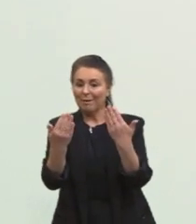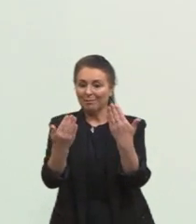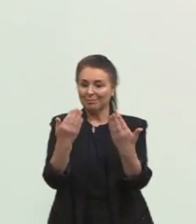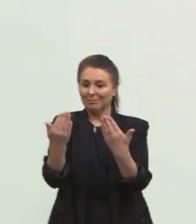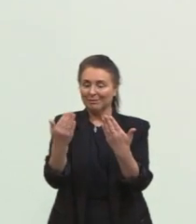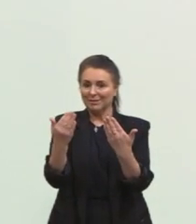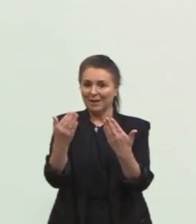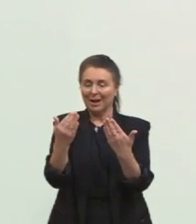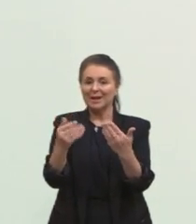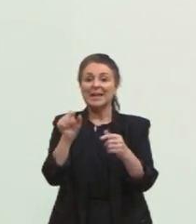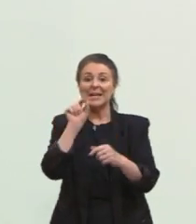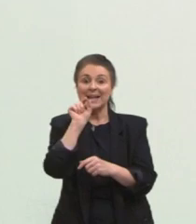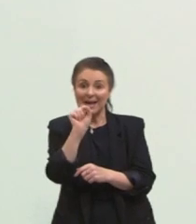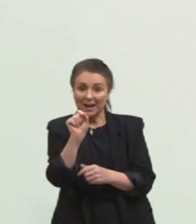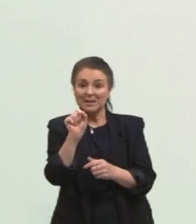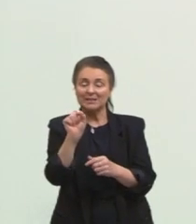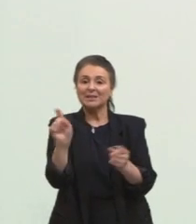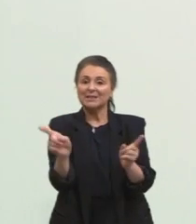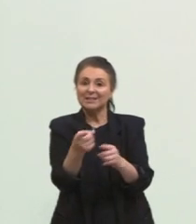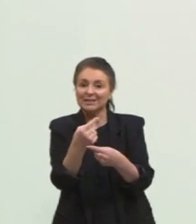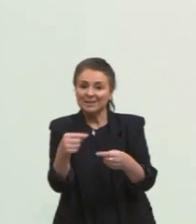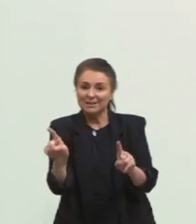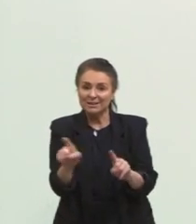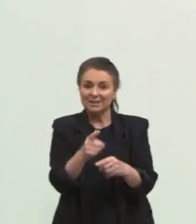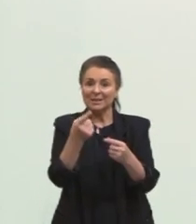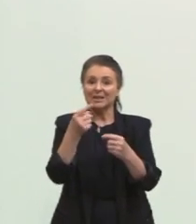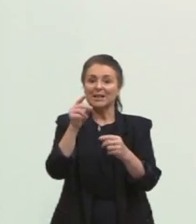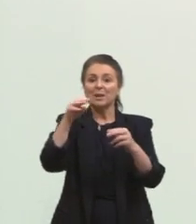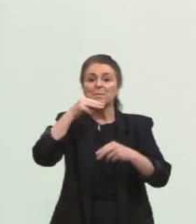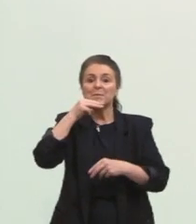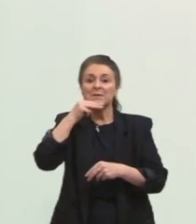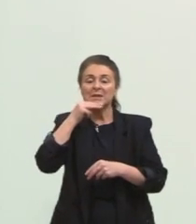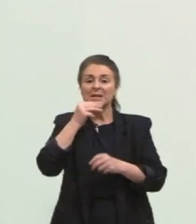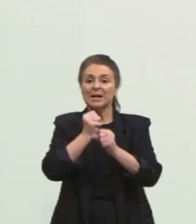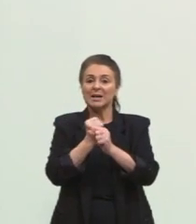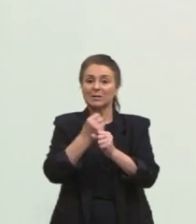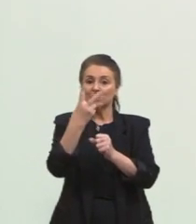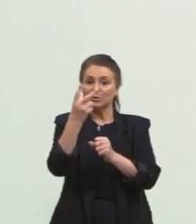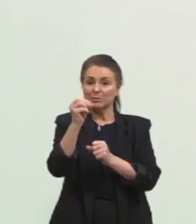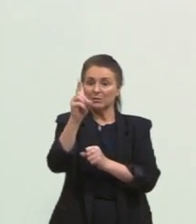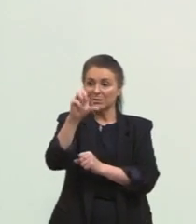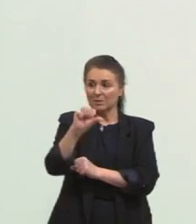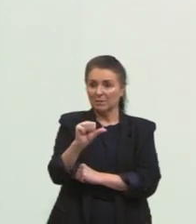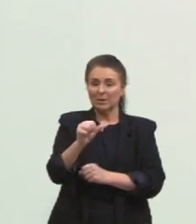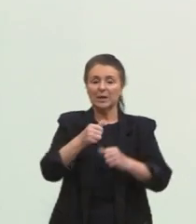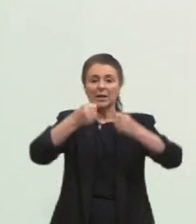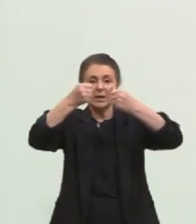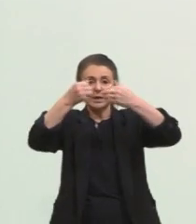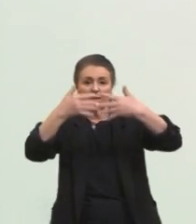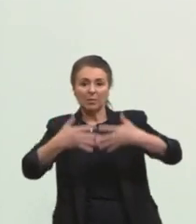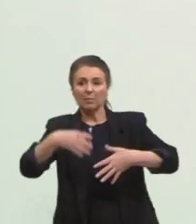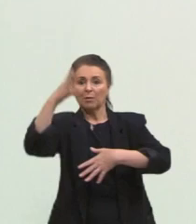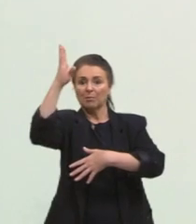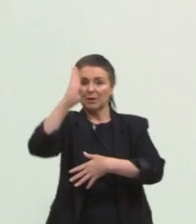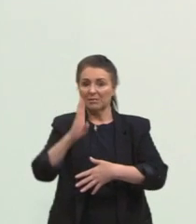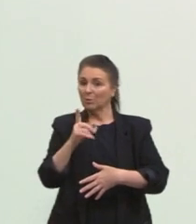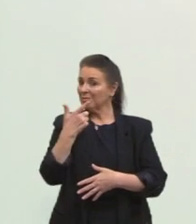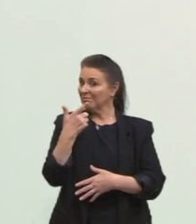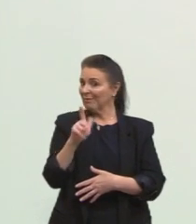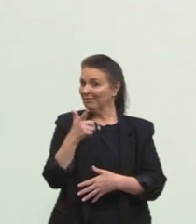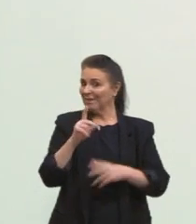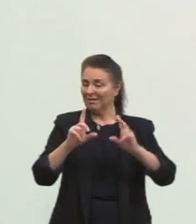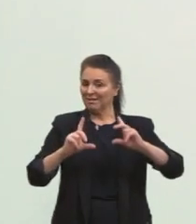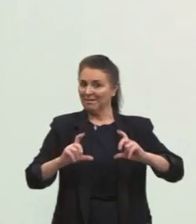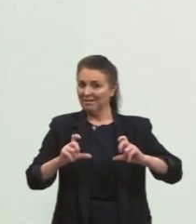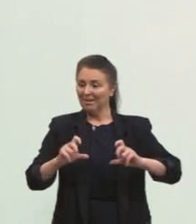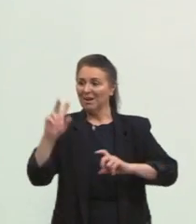assim enredo da Mangueira de 2019 né falar um pouquinho dessa questão que eles falam né do Brasil que não tá no retrato da história que